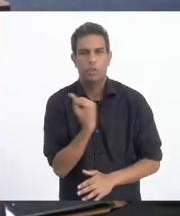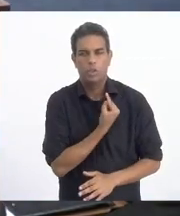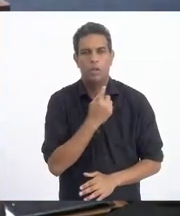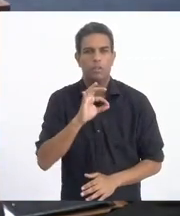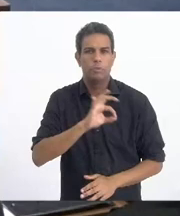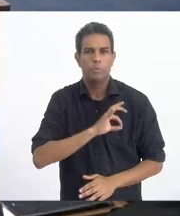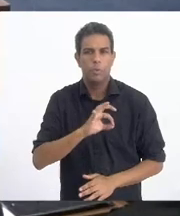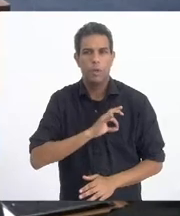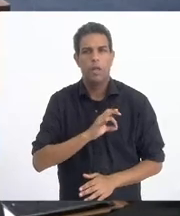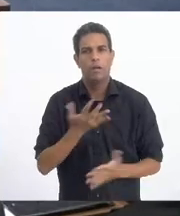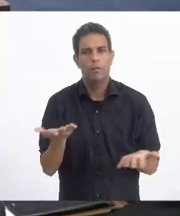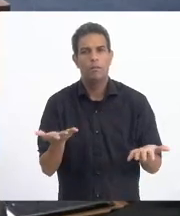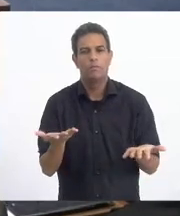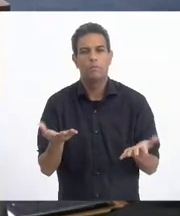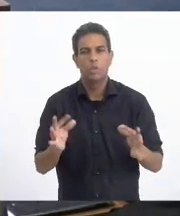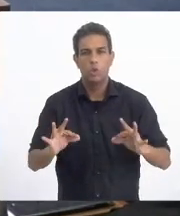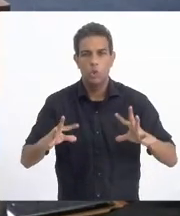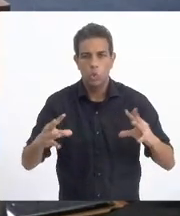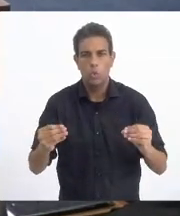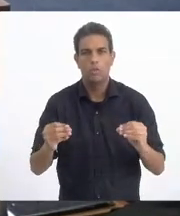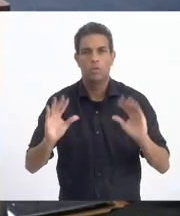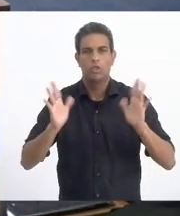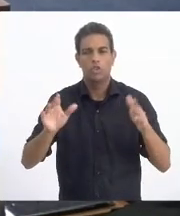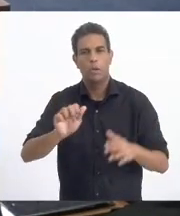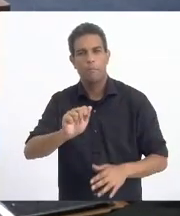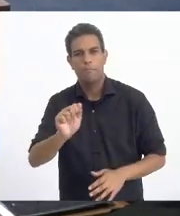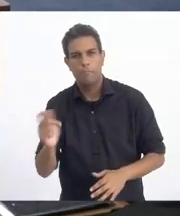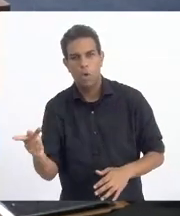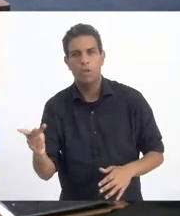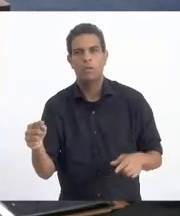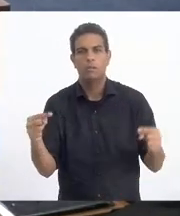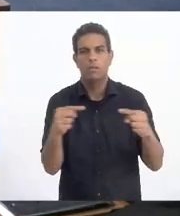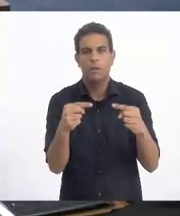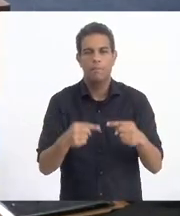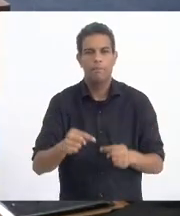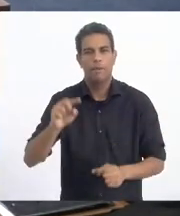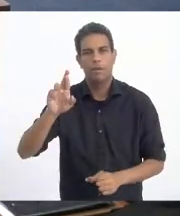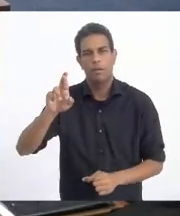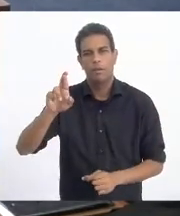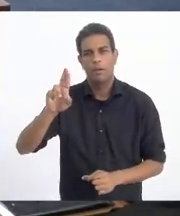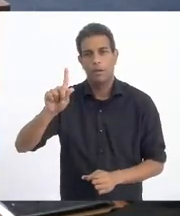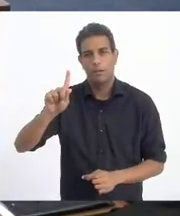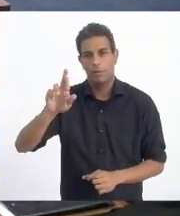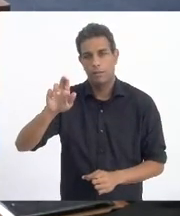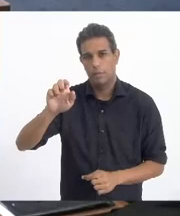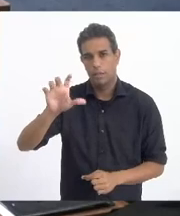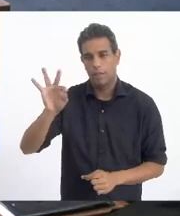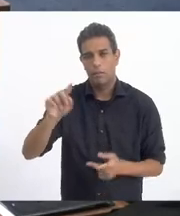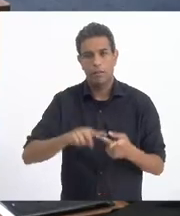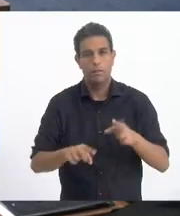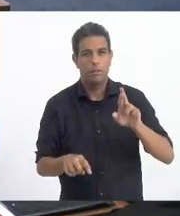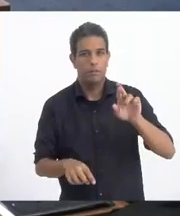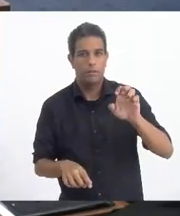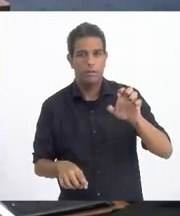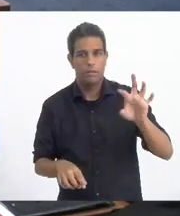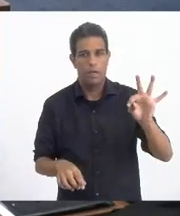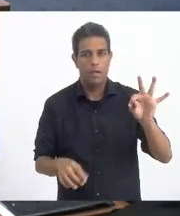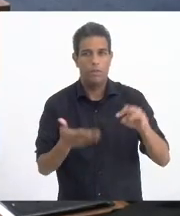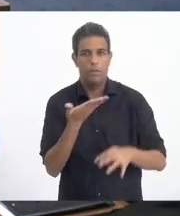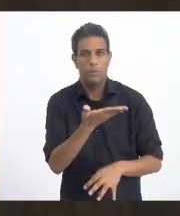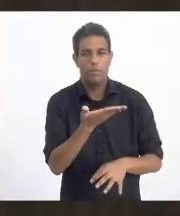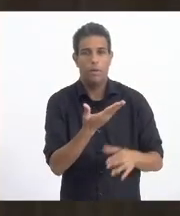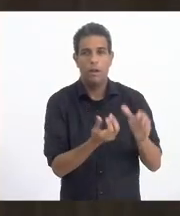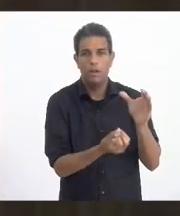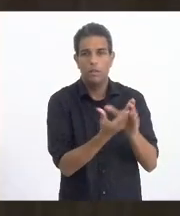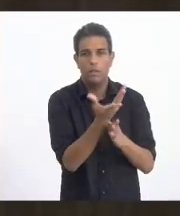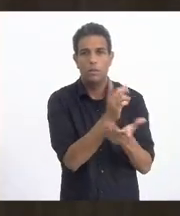policiais militares, seja da ativa e inativo. E sobre também a Gretchen, né, que a Gretchen era para quê? A Gretchen foi